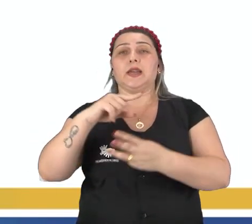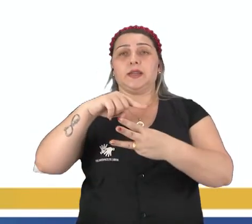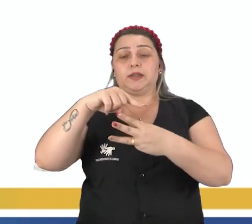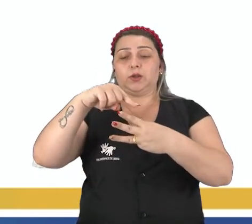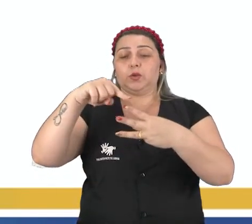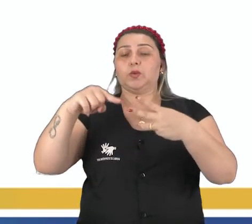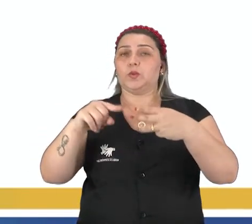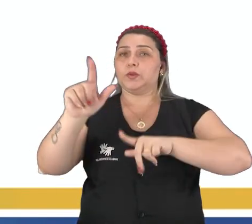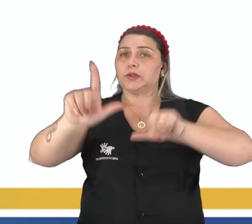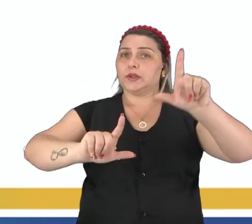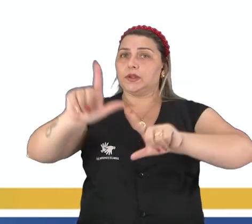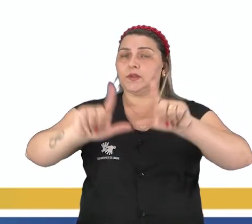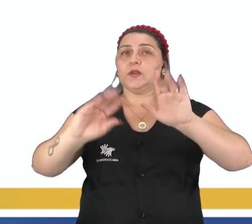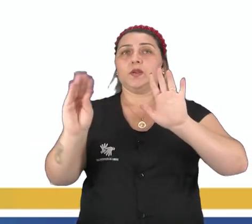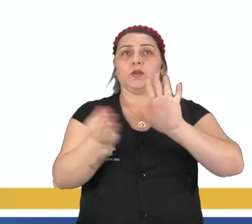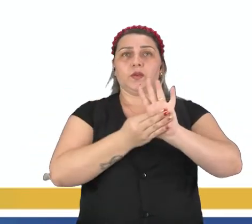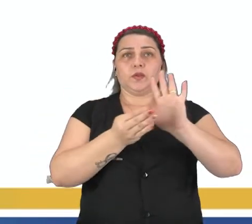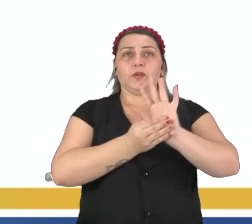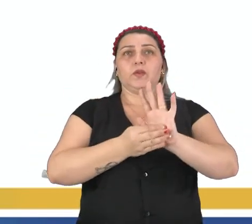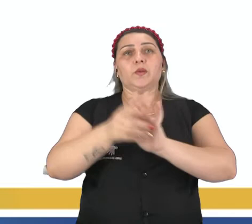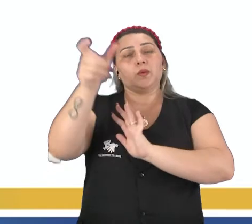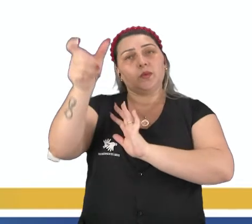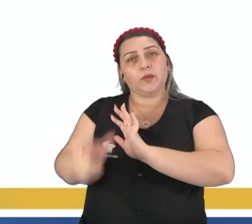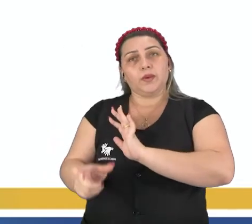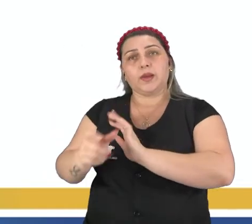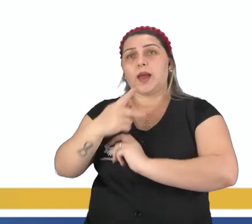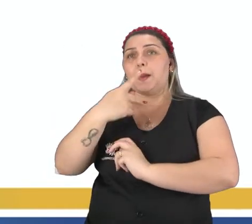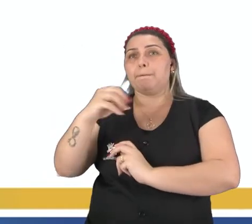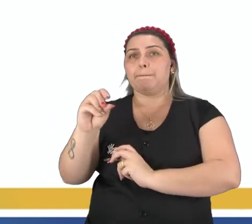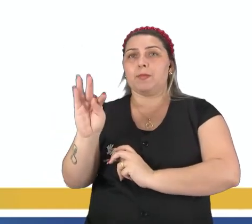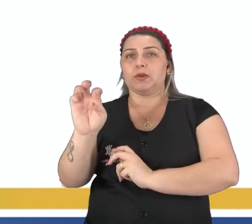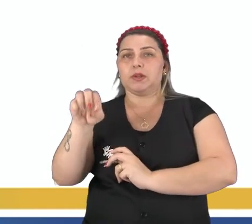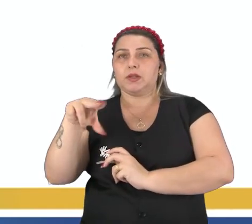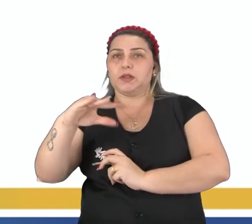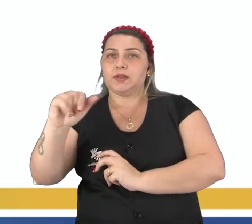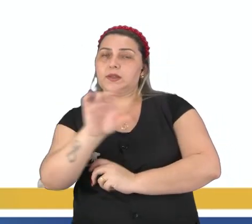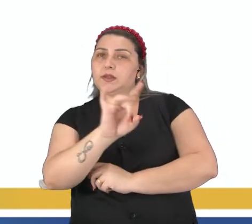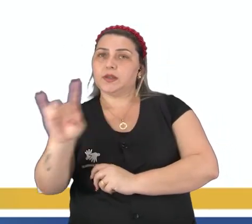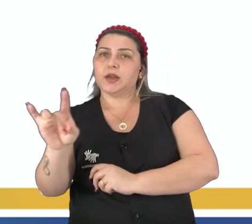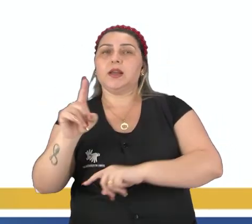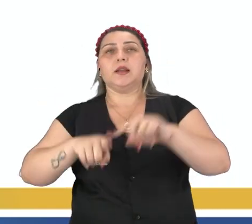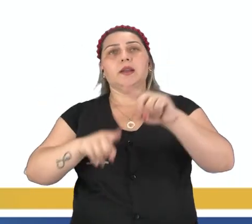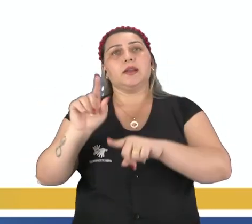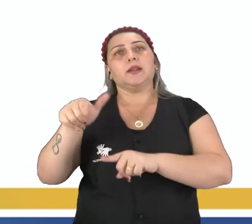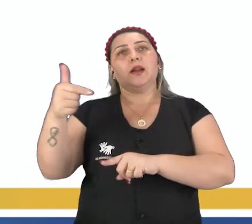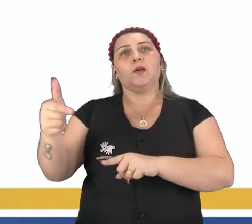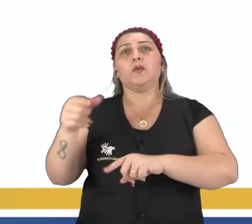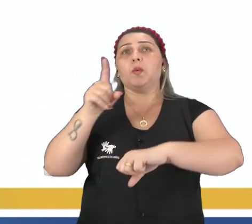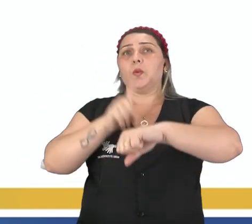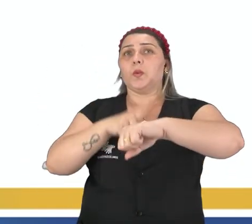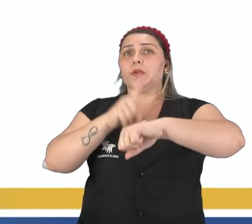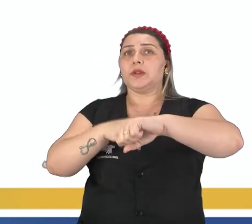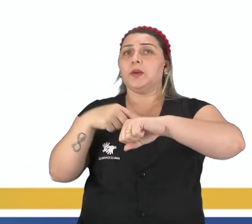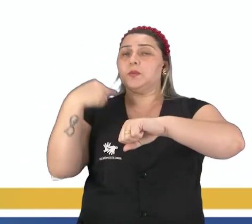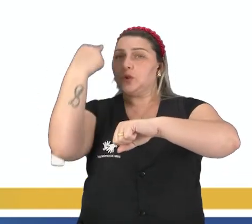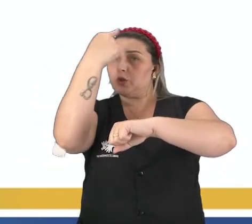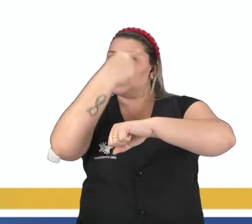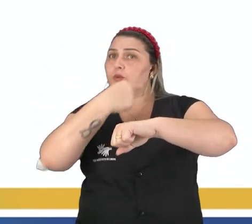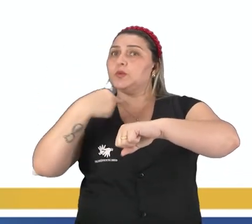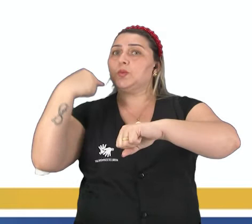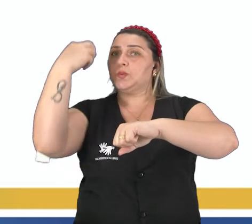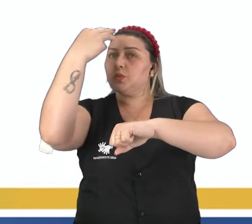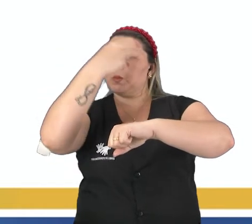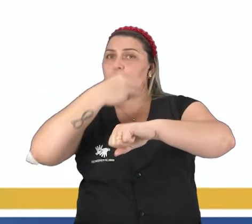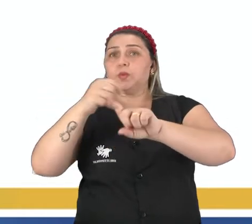2 TVs. Colocou em uma coluna a potência de cada aparelho, tá? E colocou na outra coluna o tempo de uso